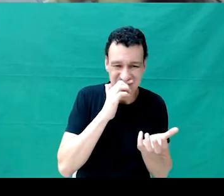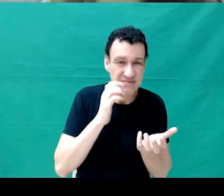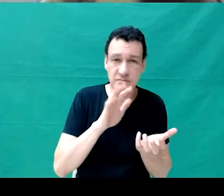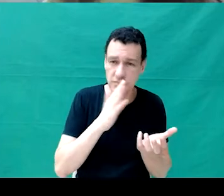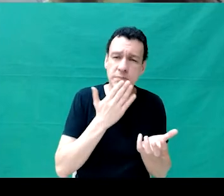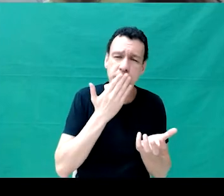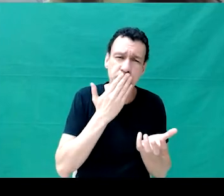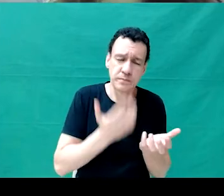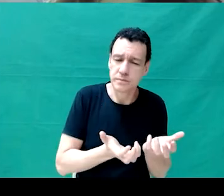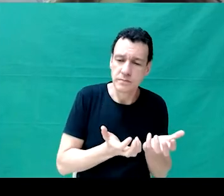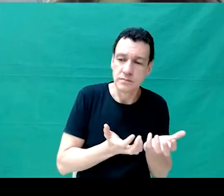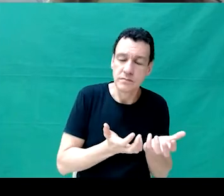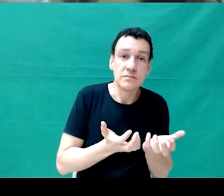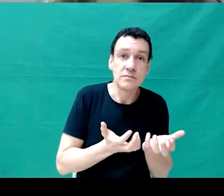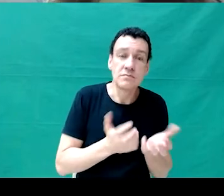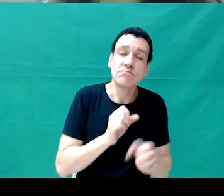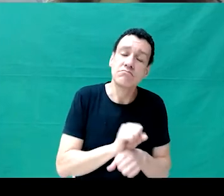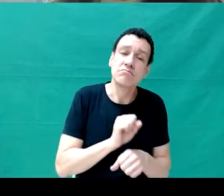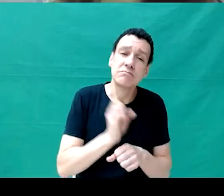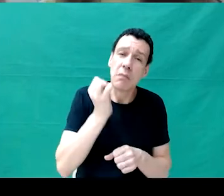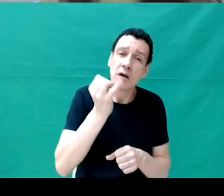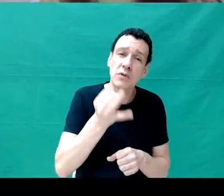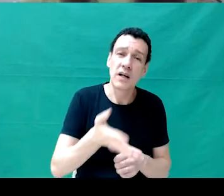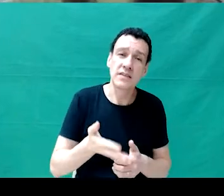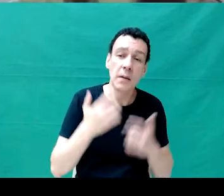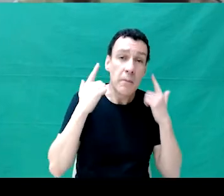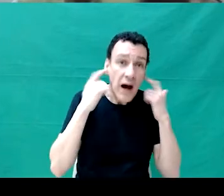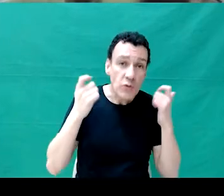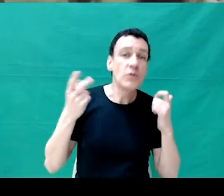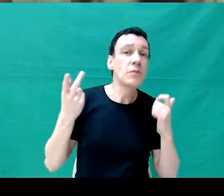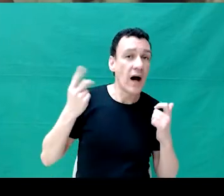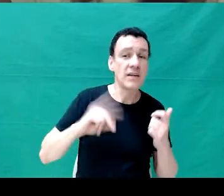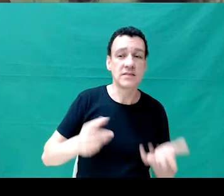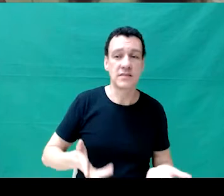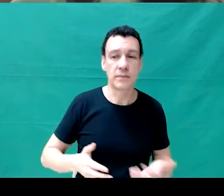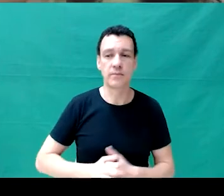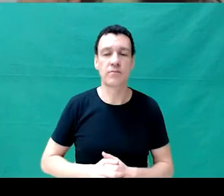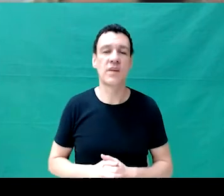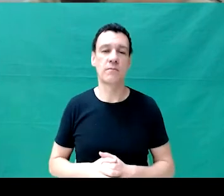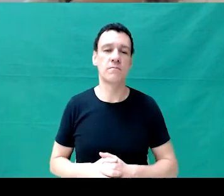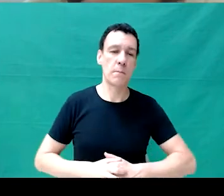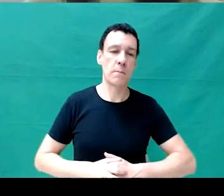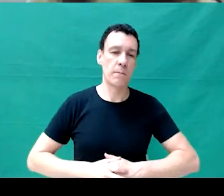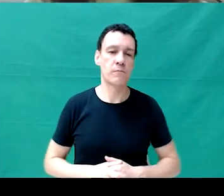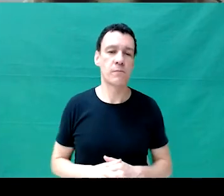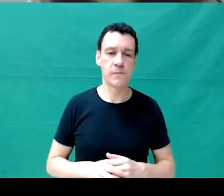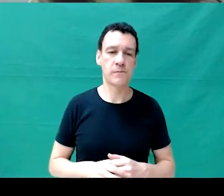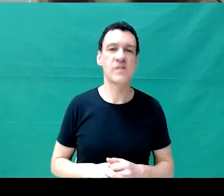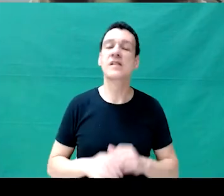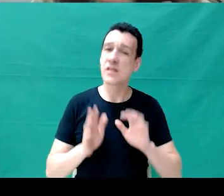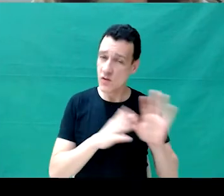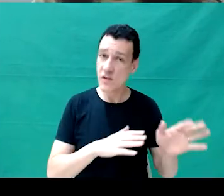cabeceira. É a melhor coisa. Ah, não lembrei. Quero muito falar criado mudo. Fala